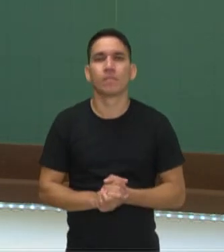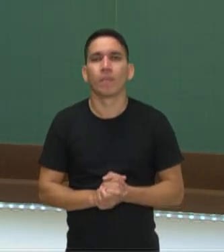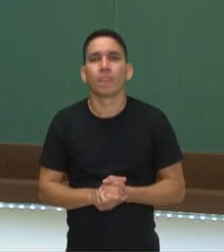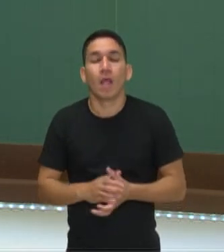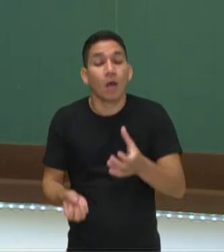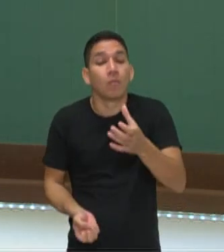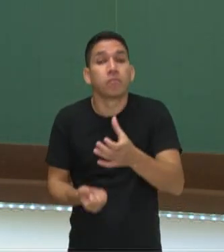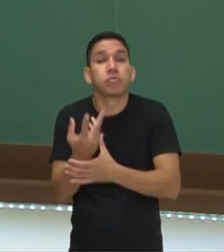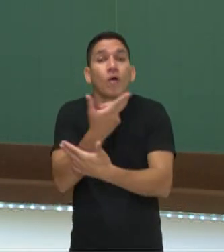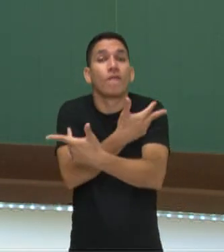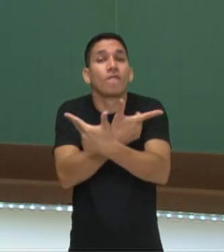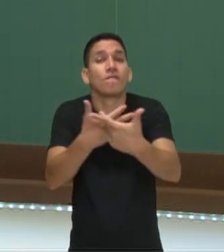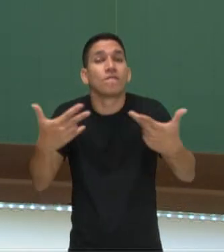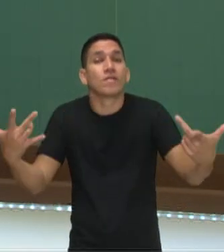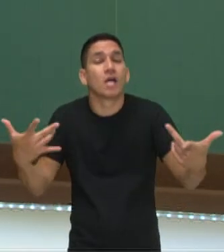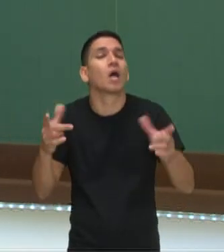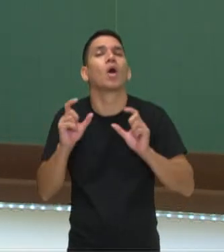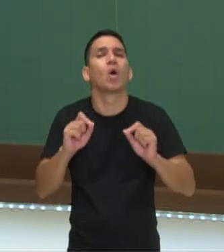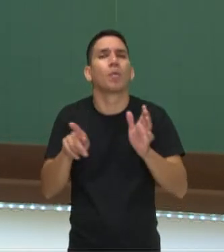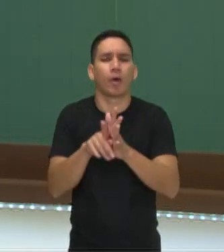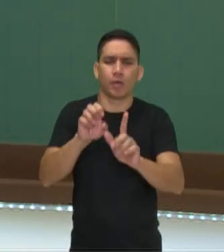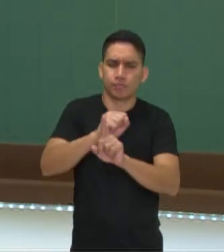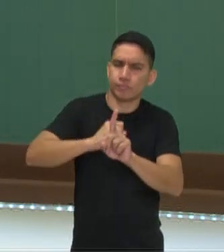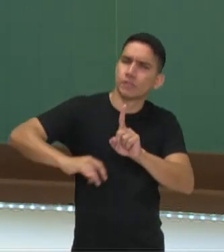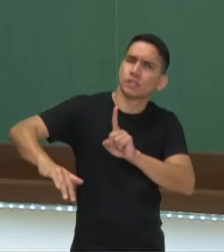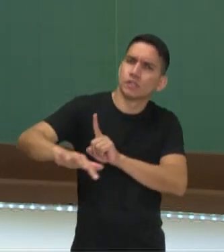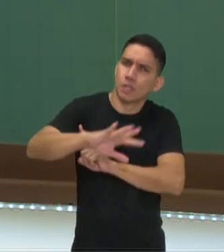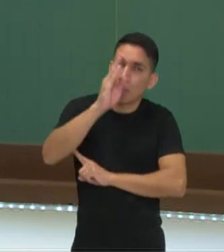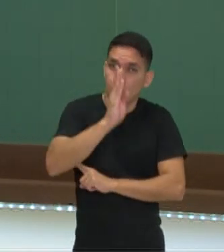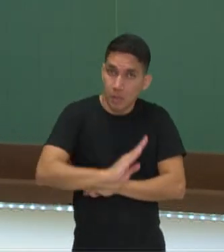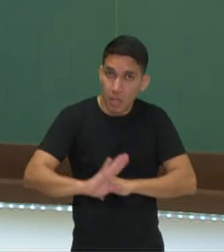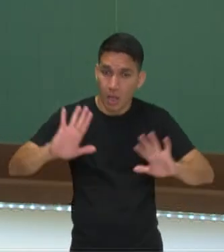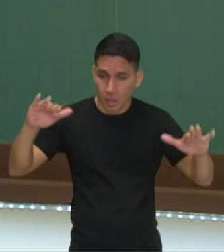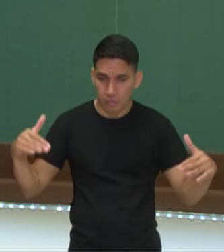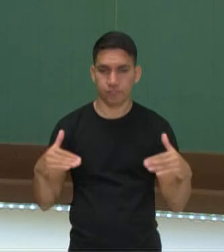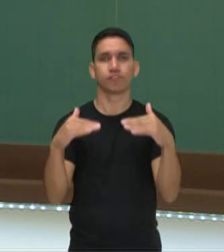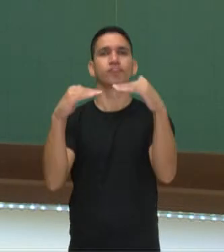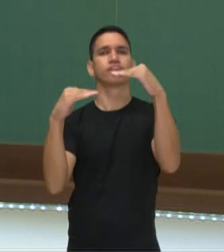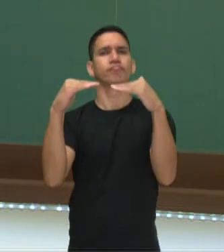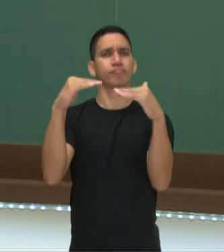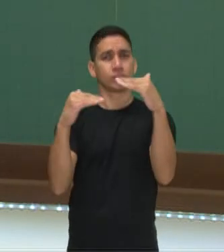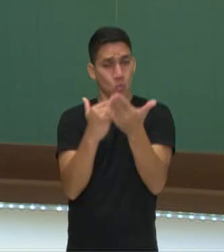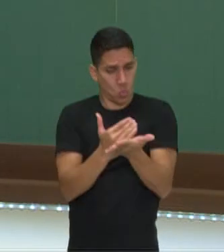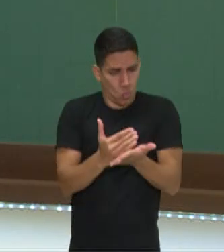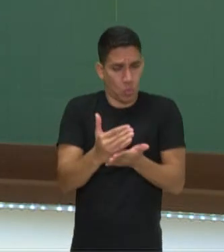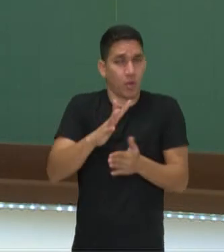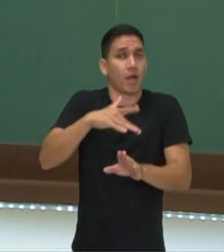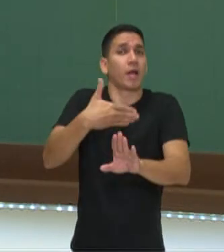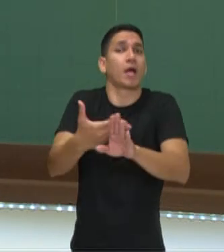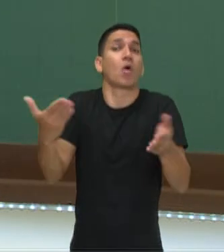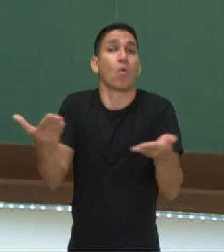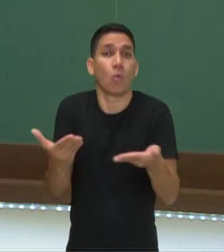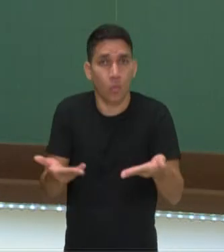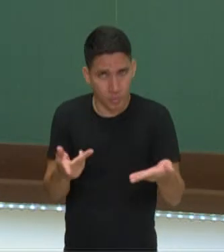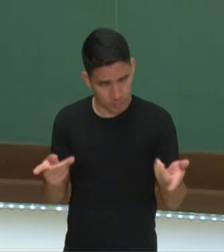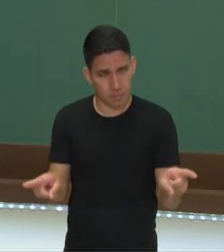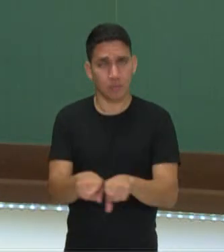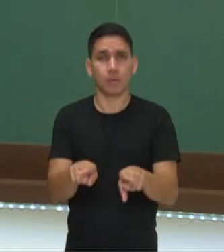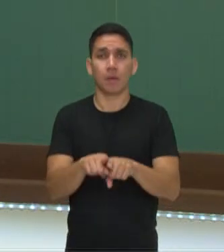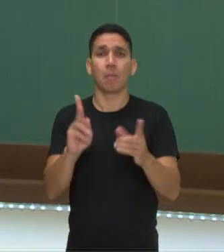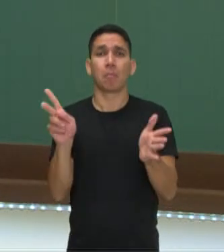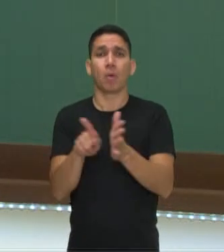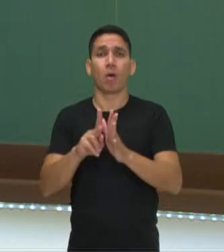sui generis de uma sociedade brasileira, igualmente equilibrada nos seus começos e ainda hoje sobre os